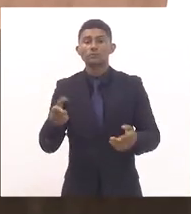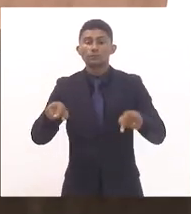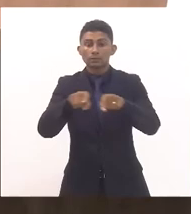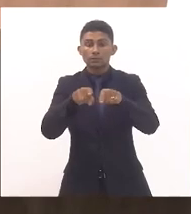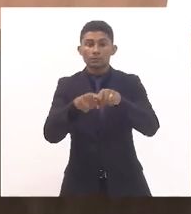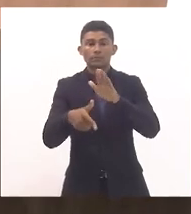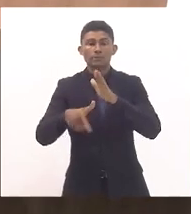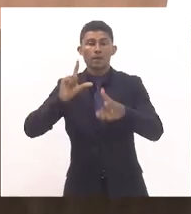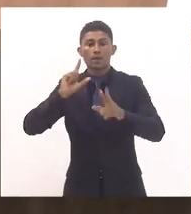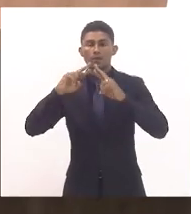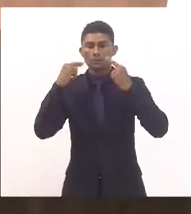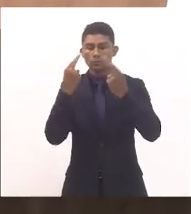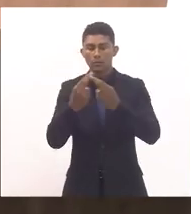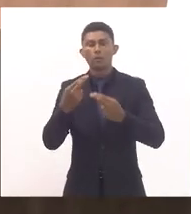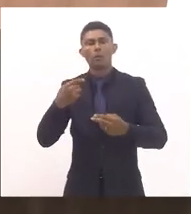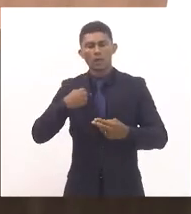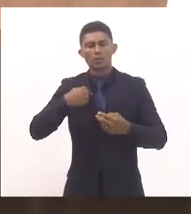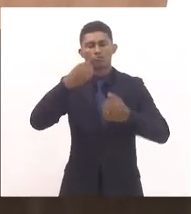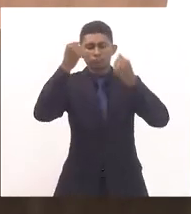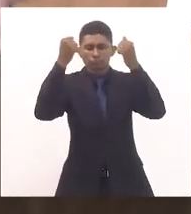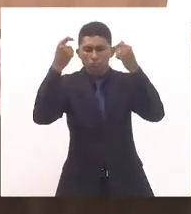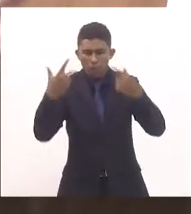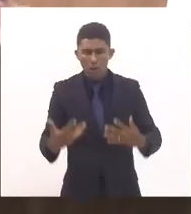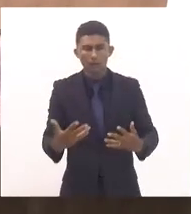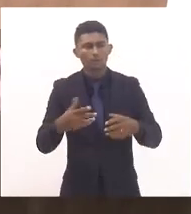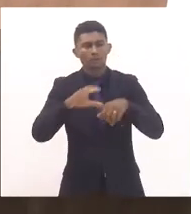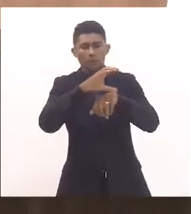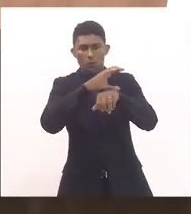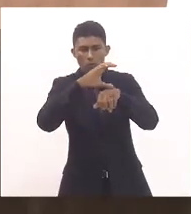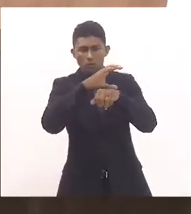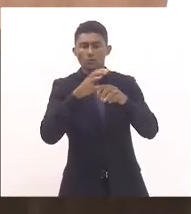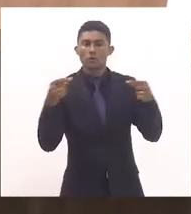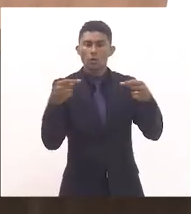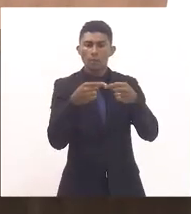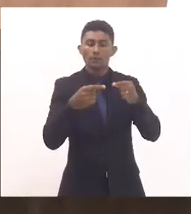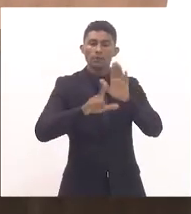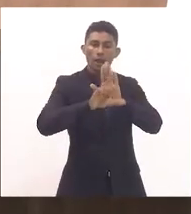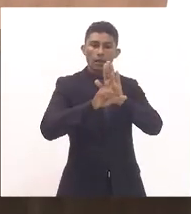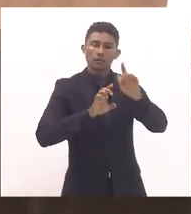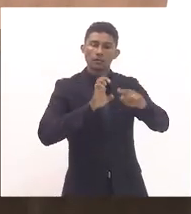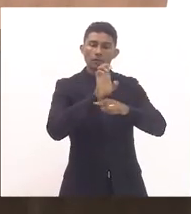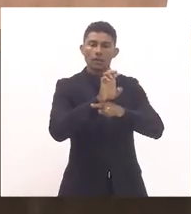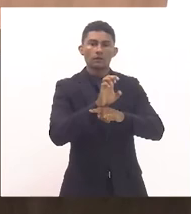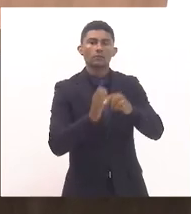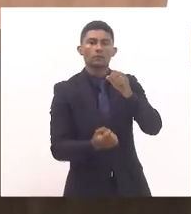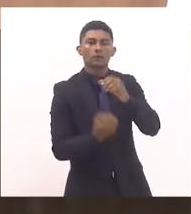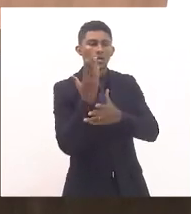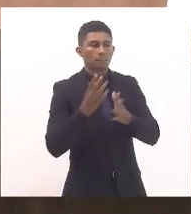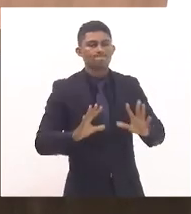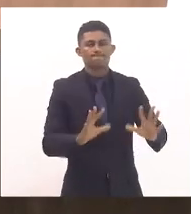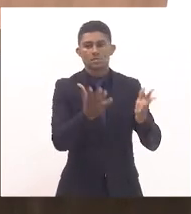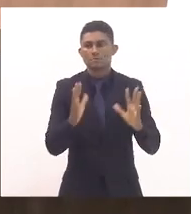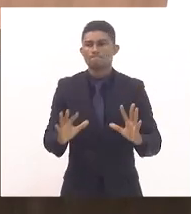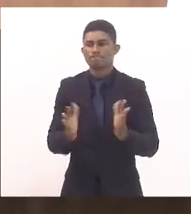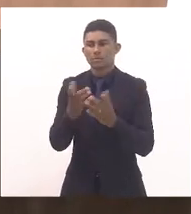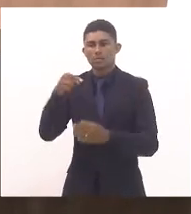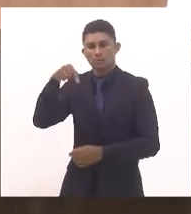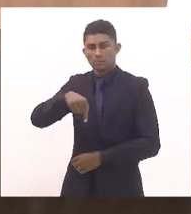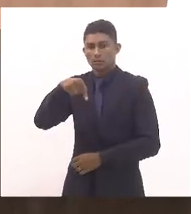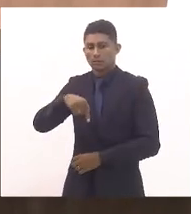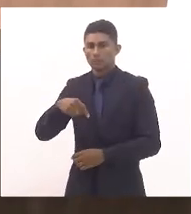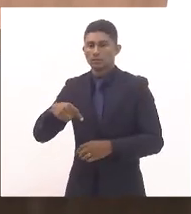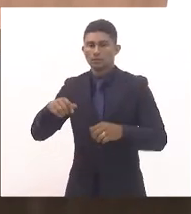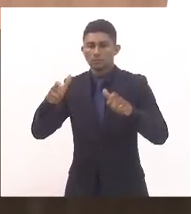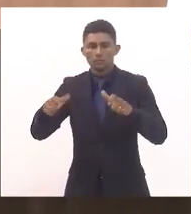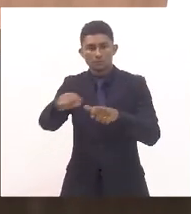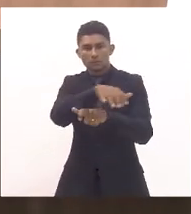audiência pública também a constitucionalidade com base numa lei estadual que cria incentivo regional. Então, a constitucionalidade